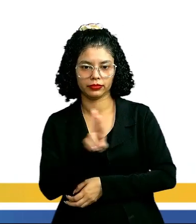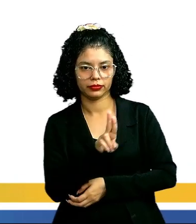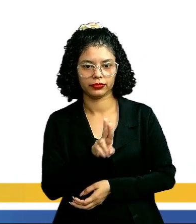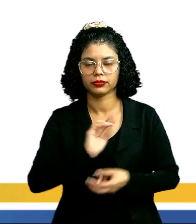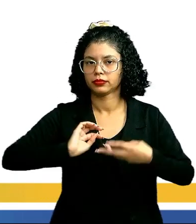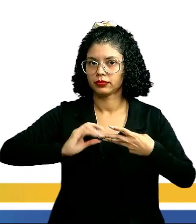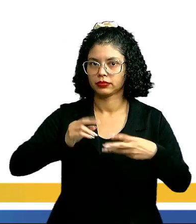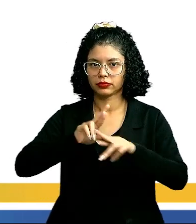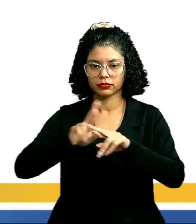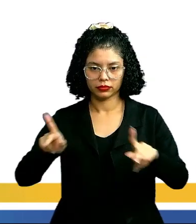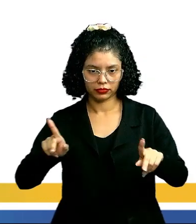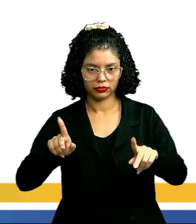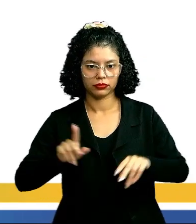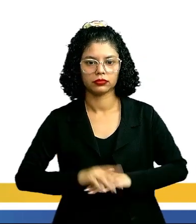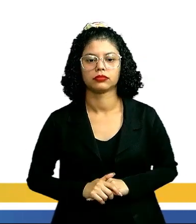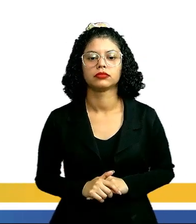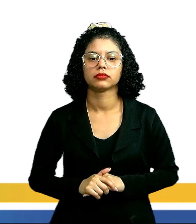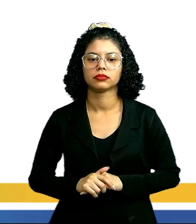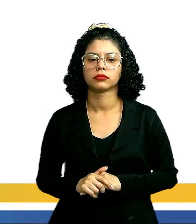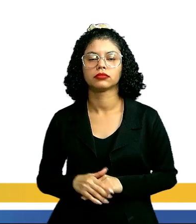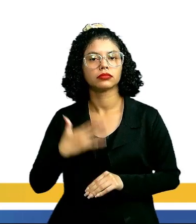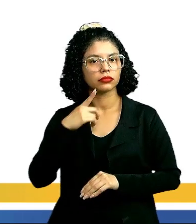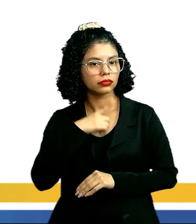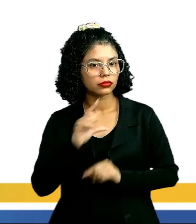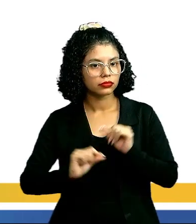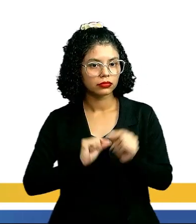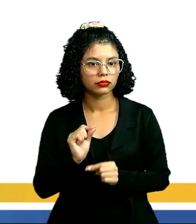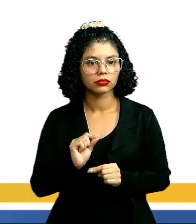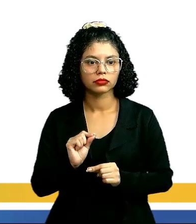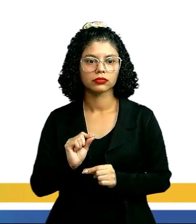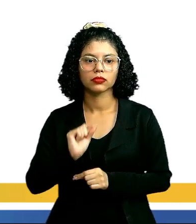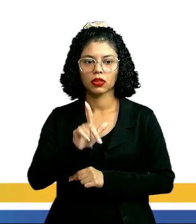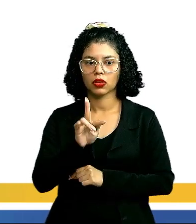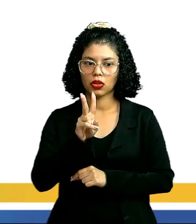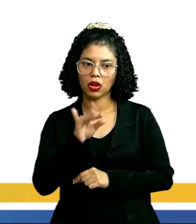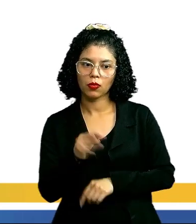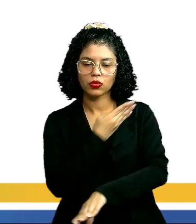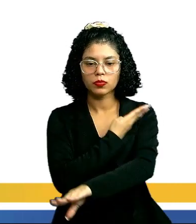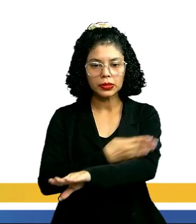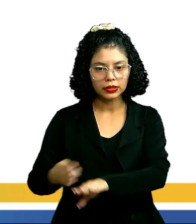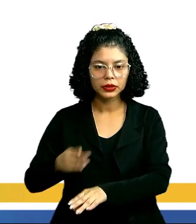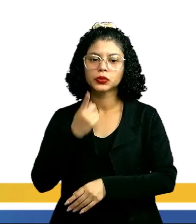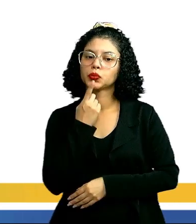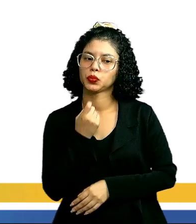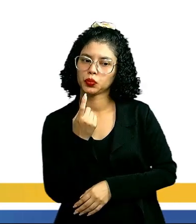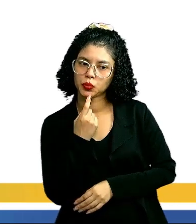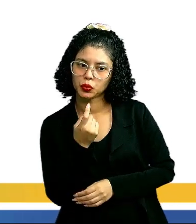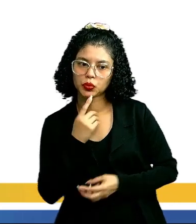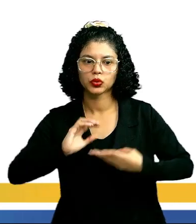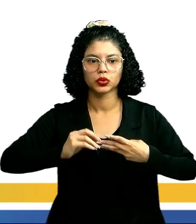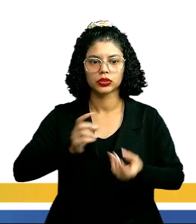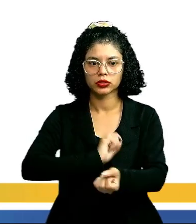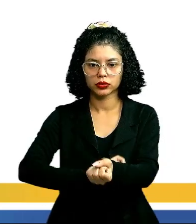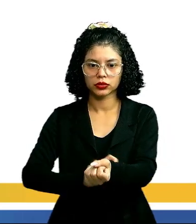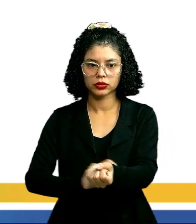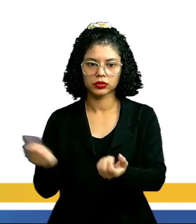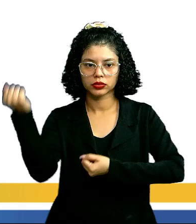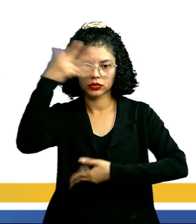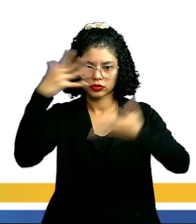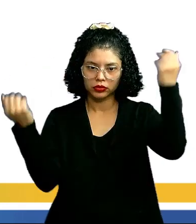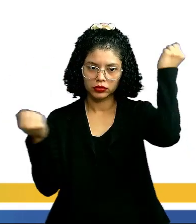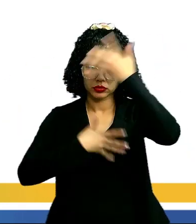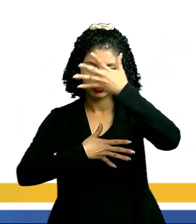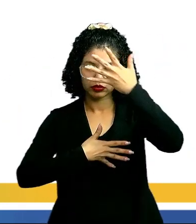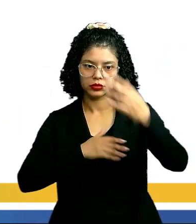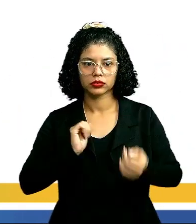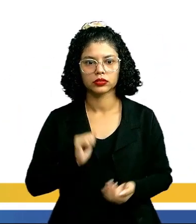células diferenciadas. E aí a gente tem os glóbulos brancos, os glóbulos vermelhos, as células nervosas, as